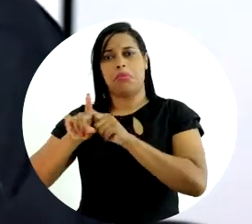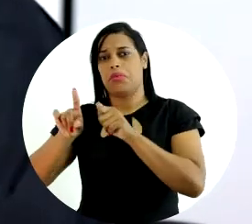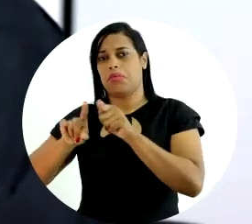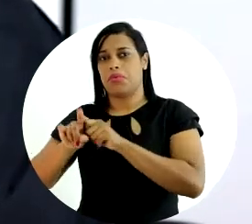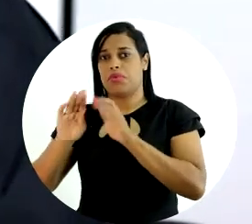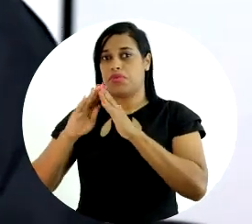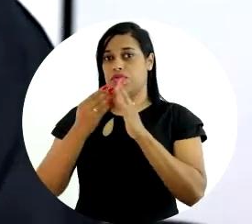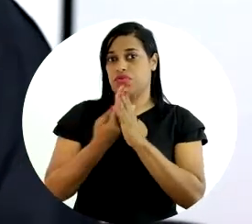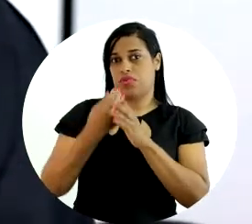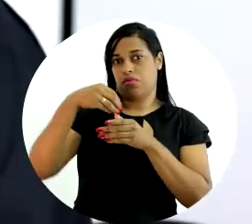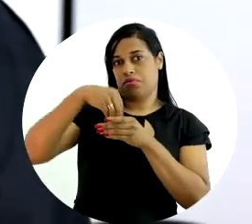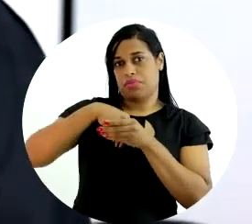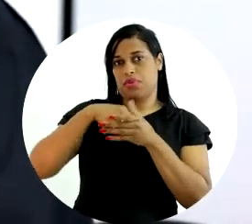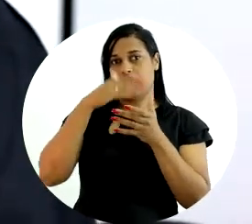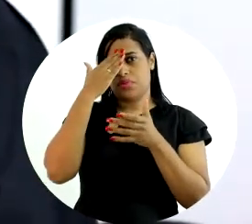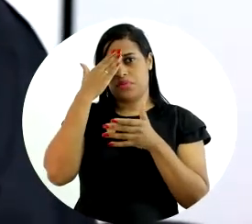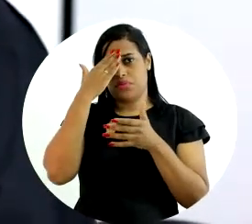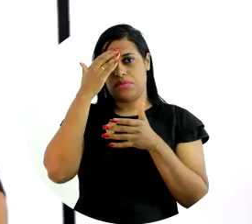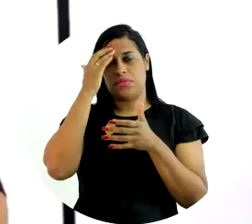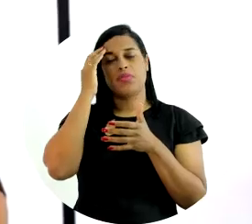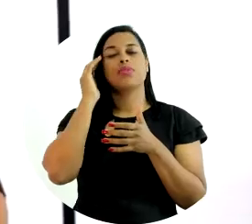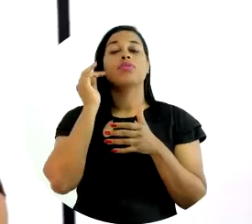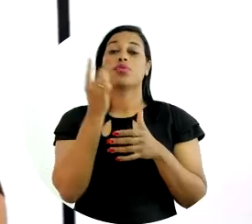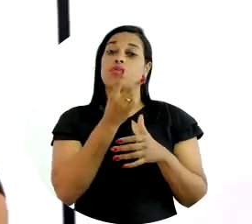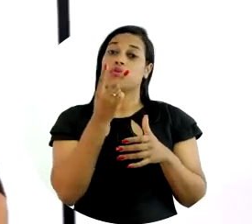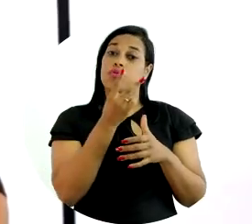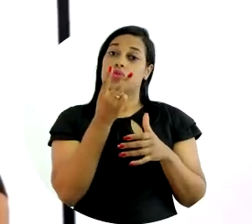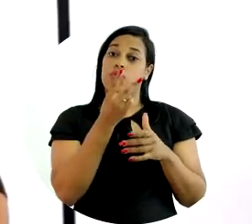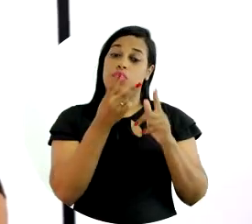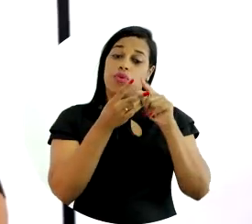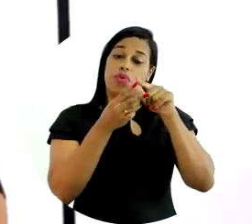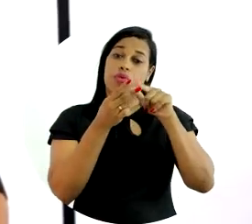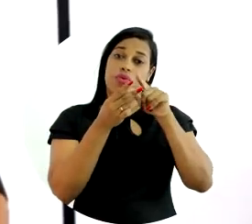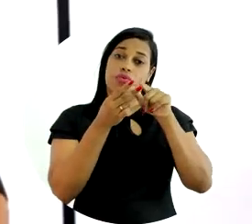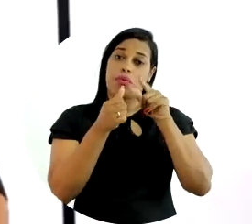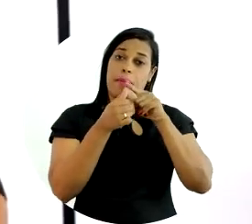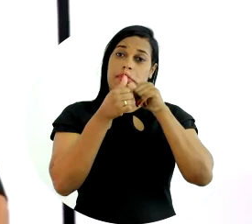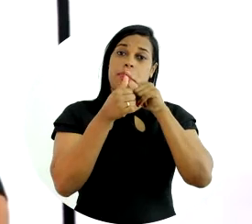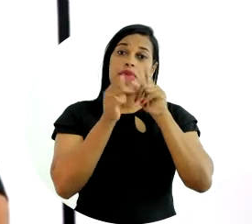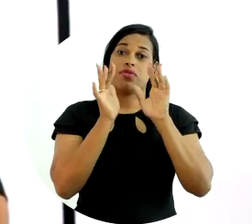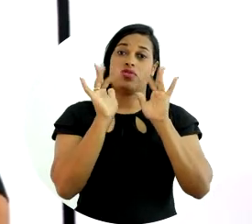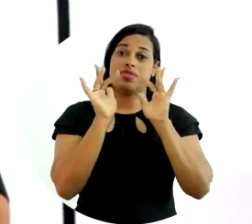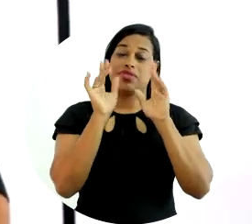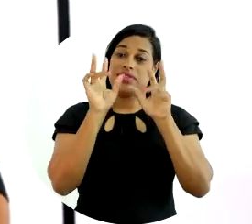lá nuez os dois